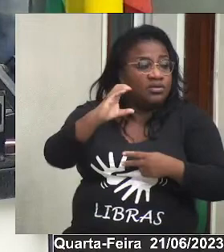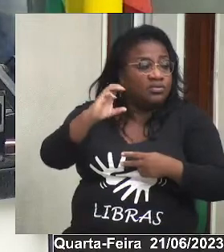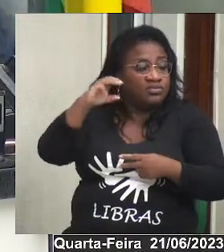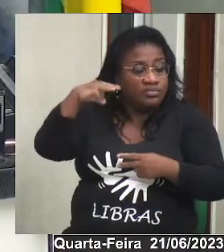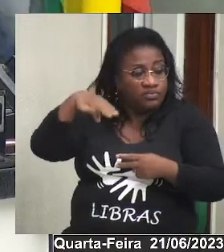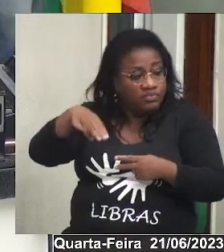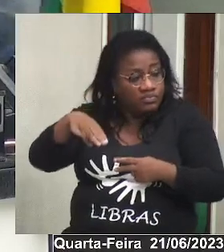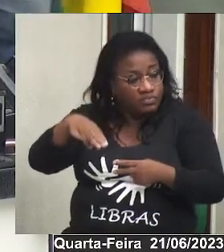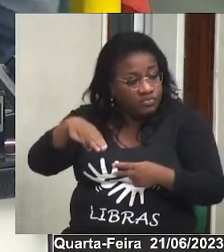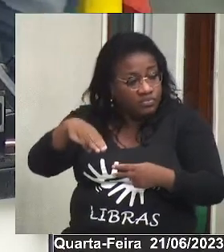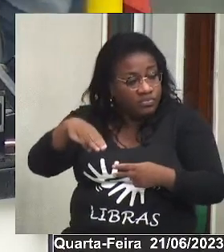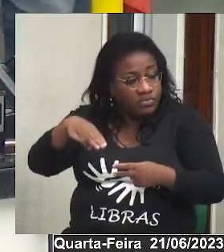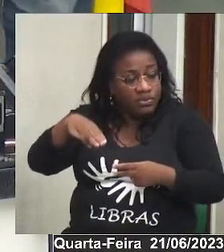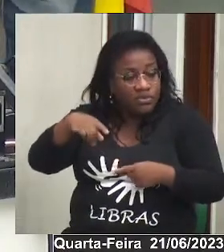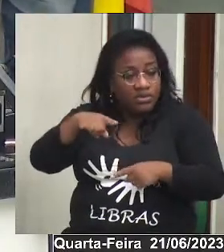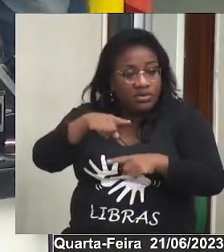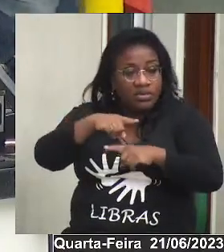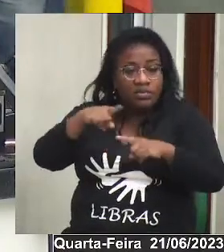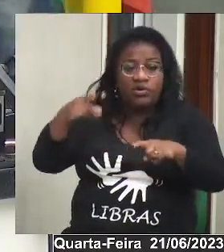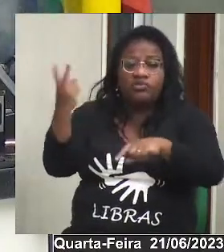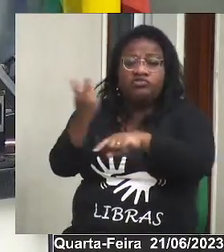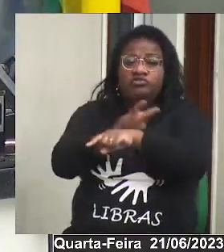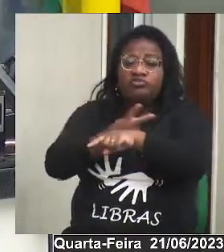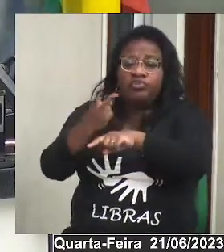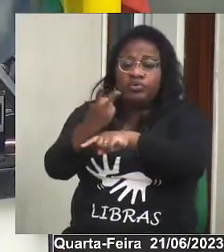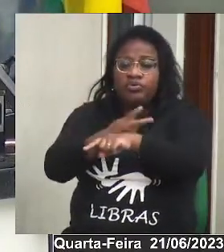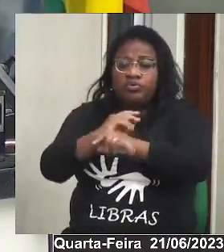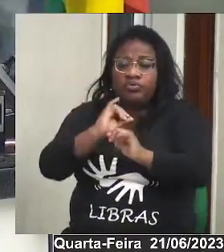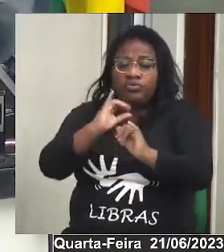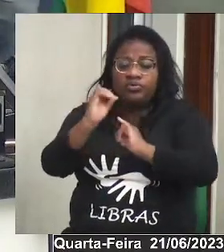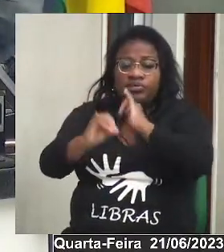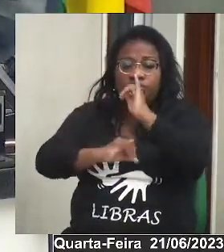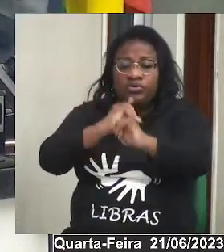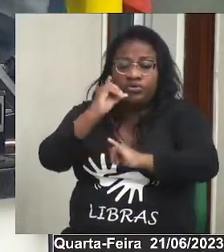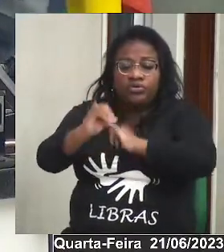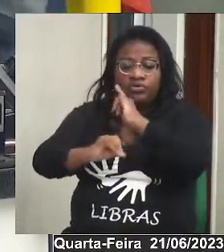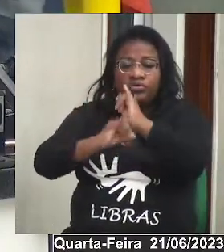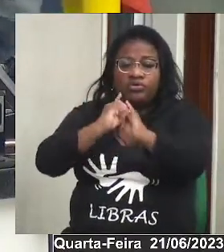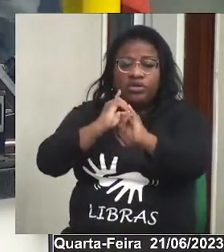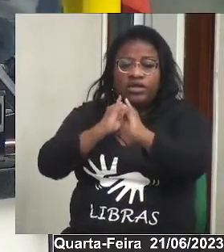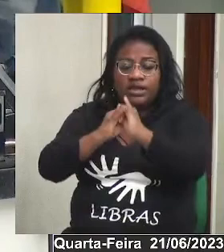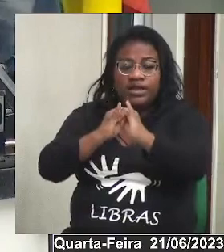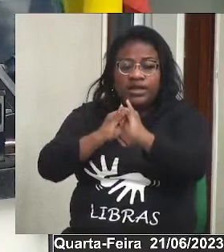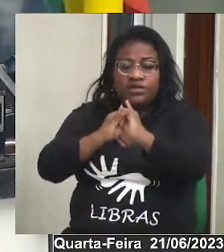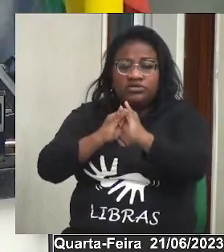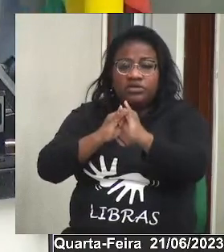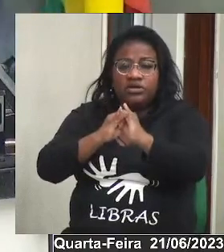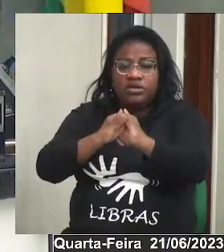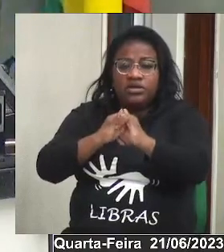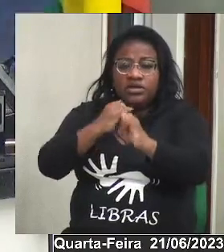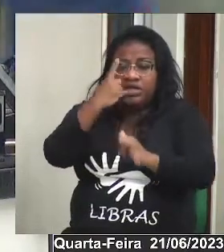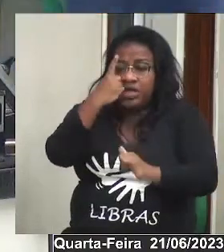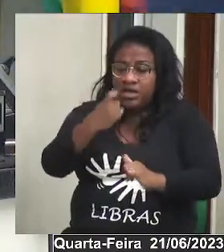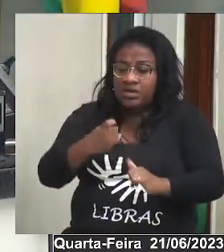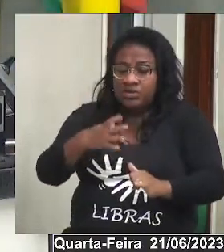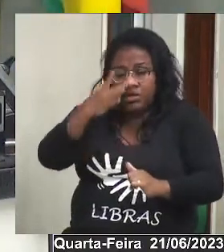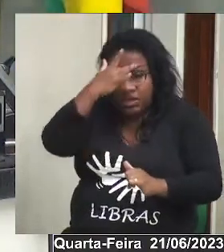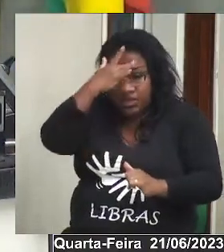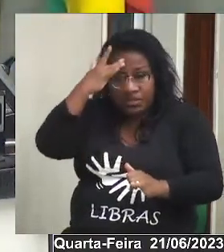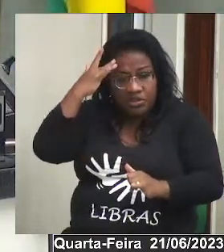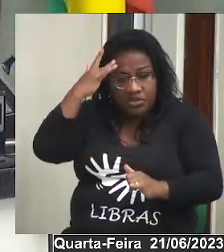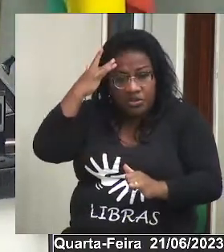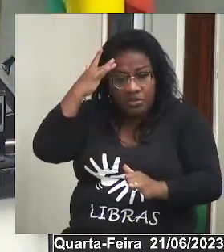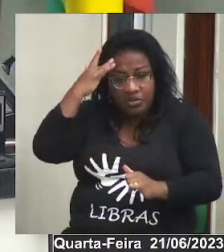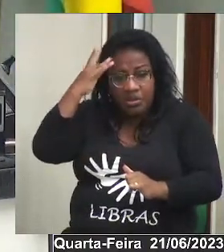Fala do senhor. Não é minha. Pode procurar, se estiver mentindo, depois me chame de mentiroso. Fala do senhor, que era o único meio